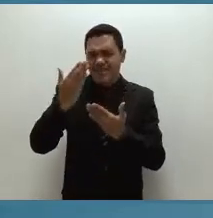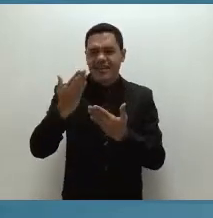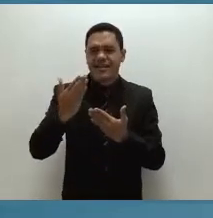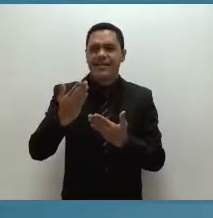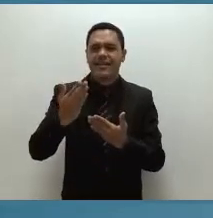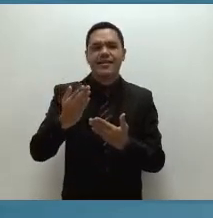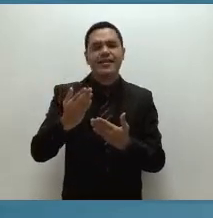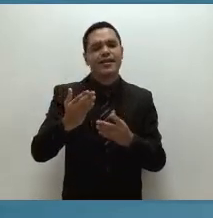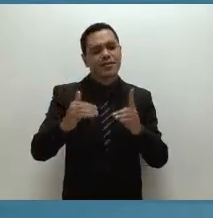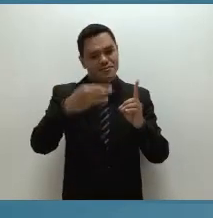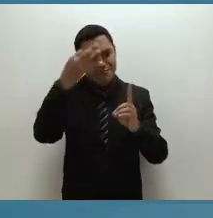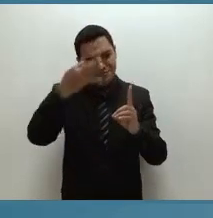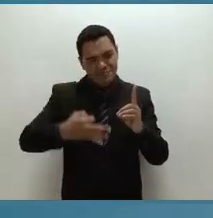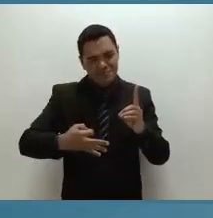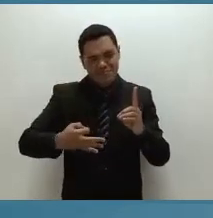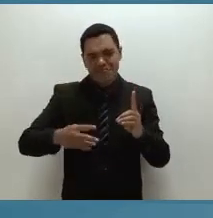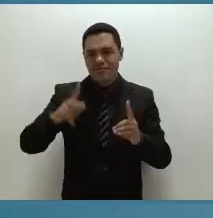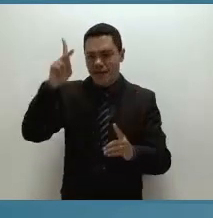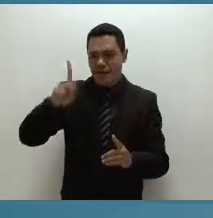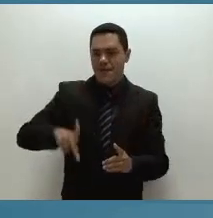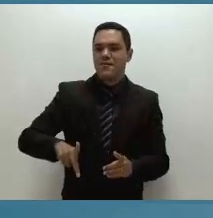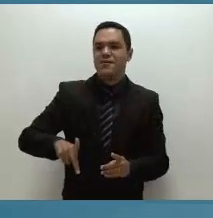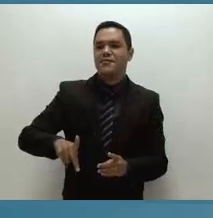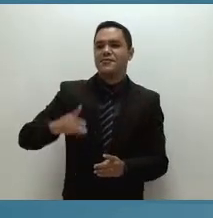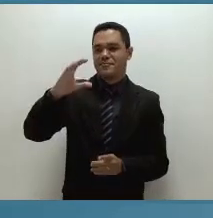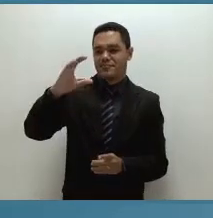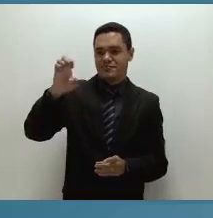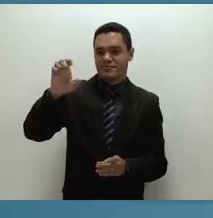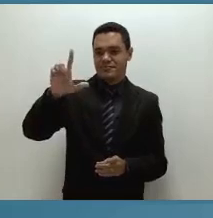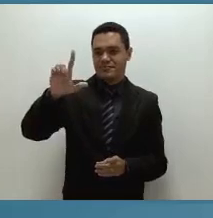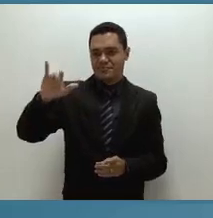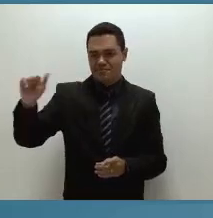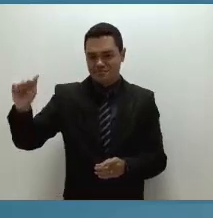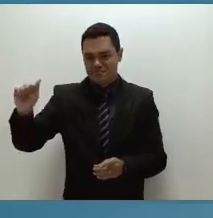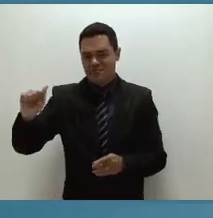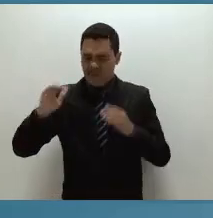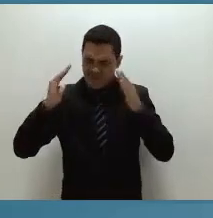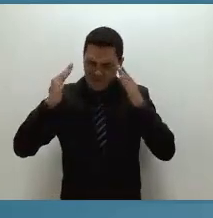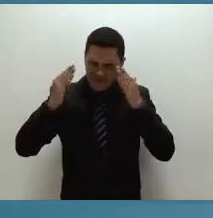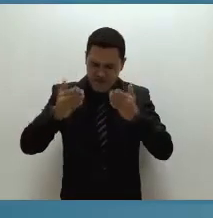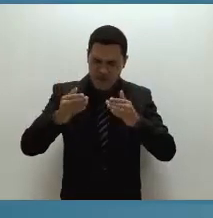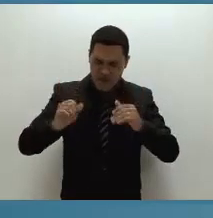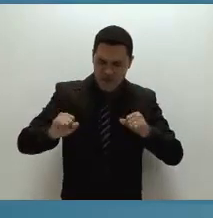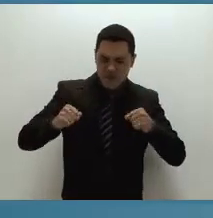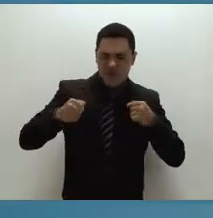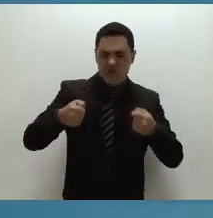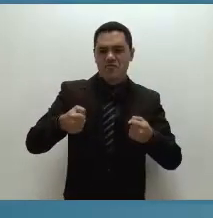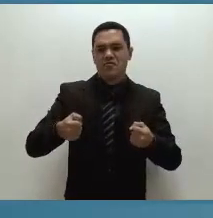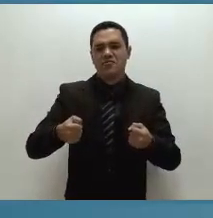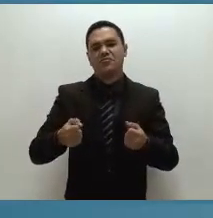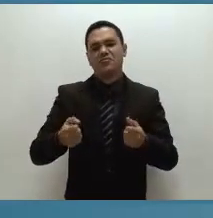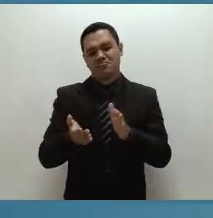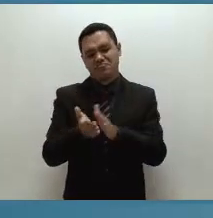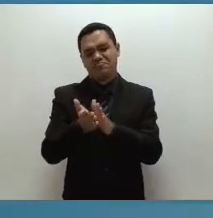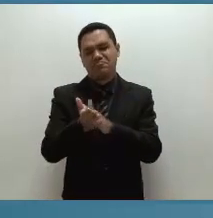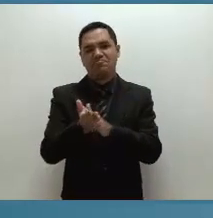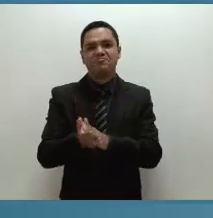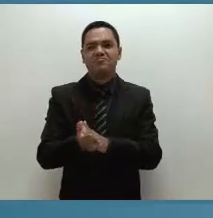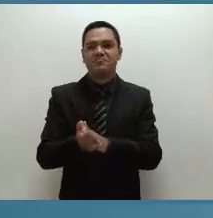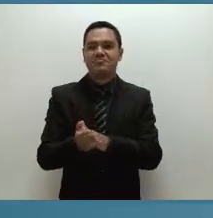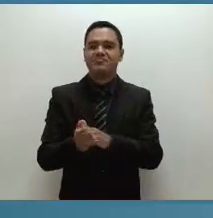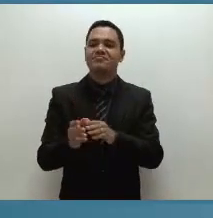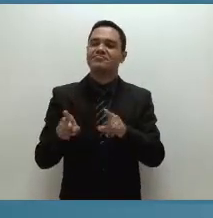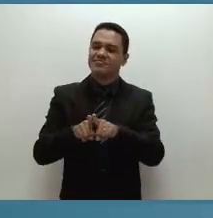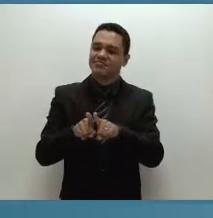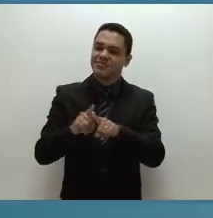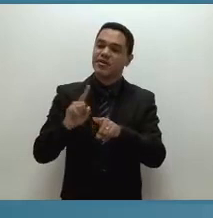por esta justiça, sua dedicação, seu compromisso de trabalho, e também parabenizando aqueles que vão